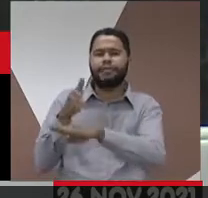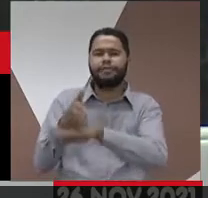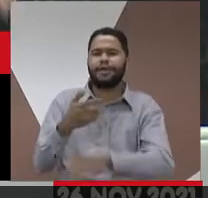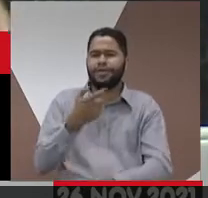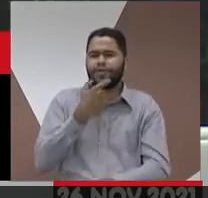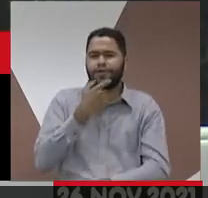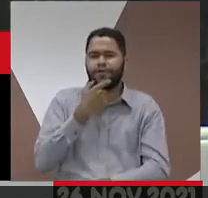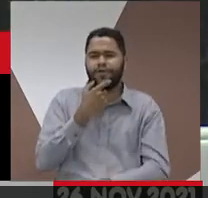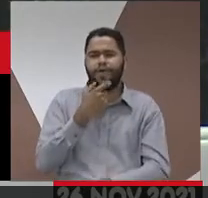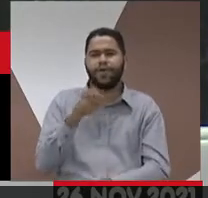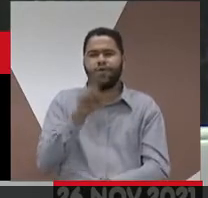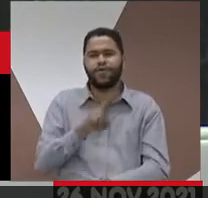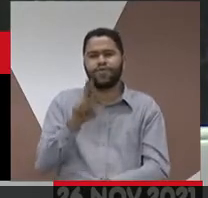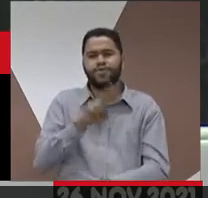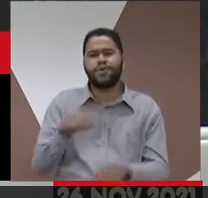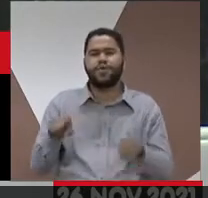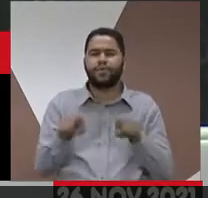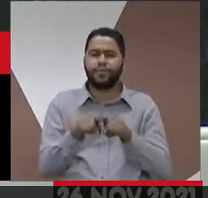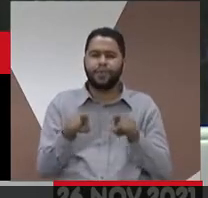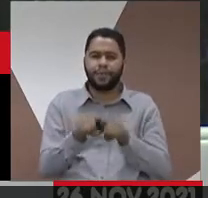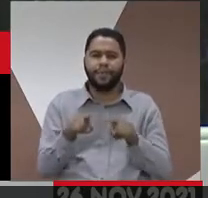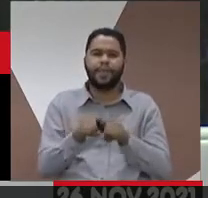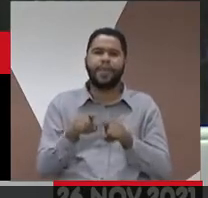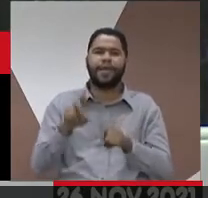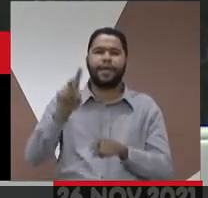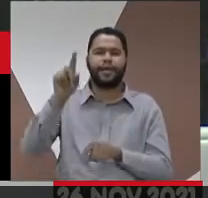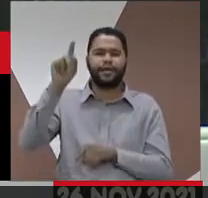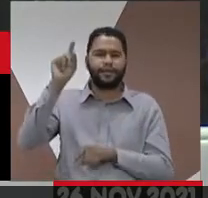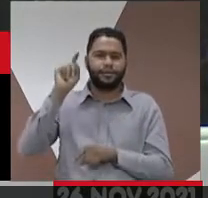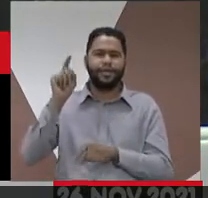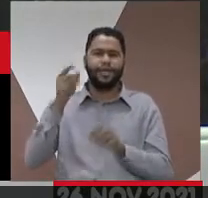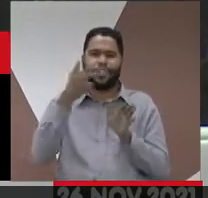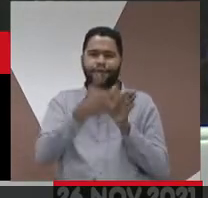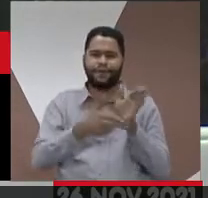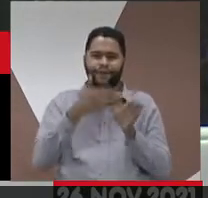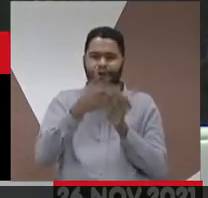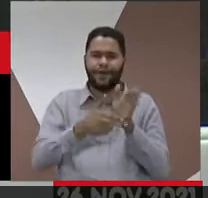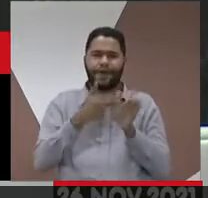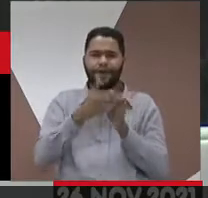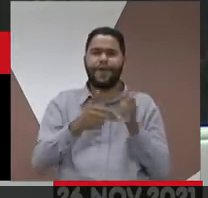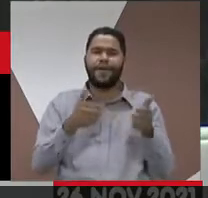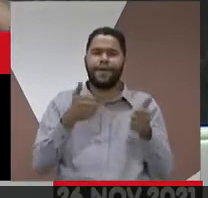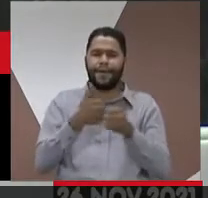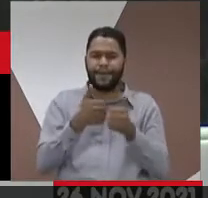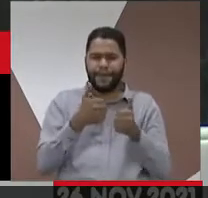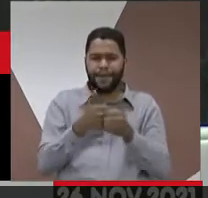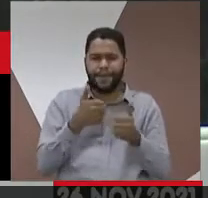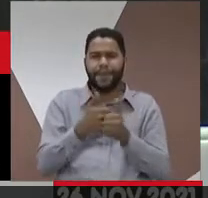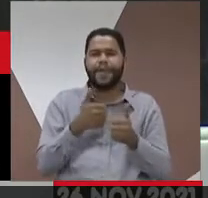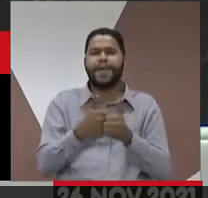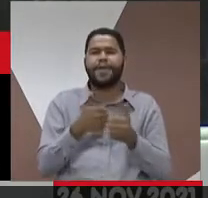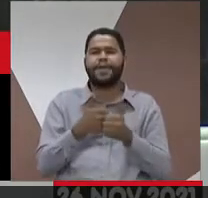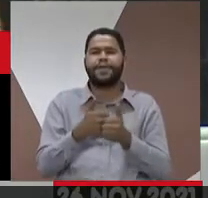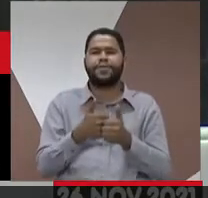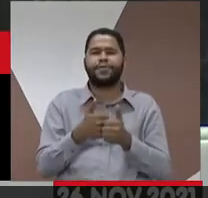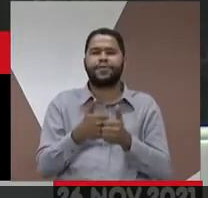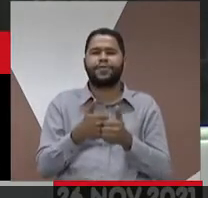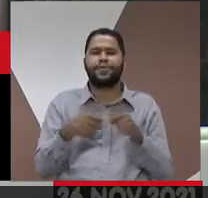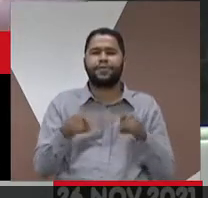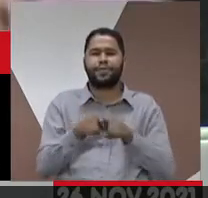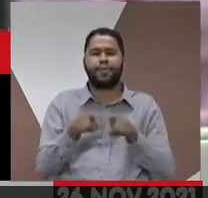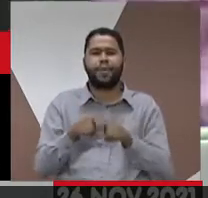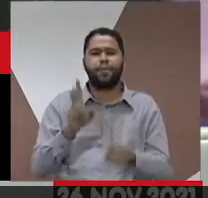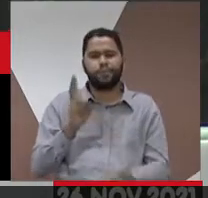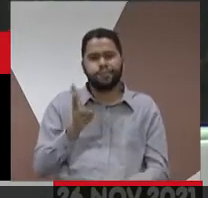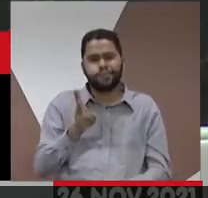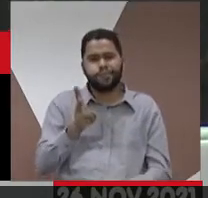ali os trilhos da antiga ferrovia, que passa ali na beirando e dando